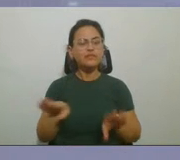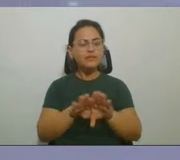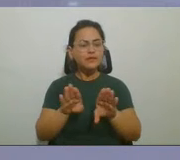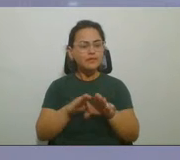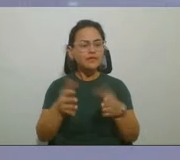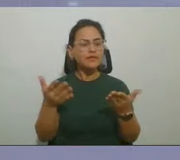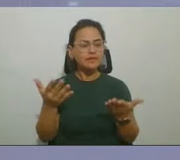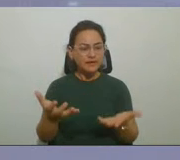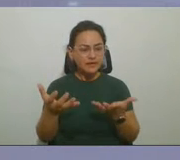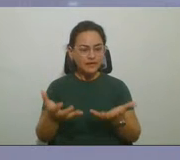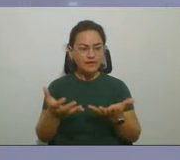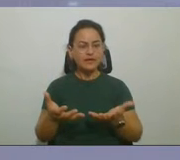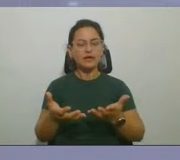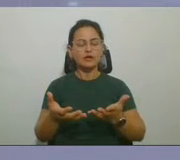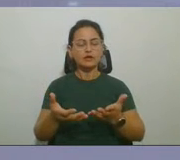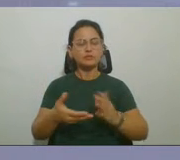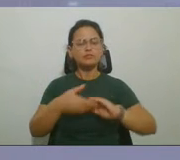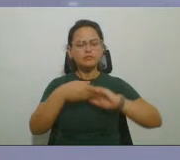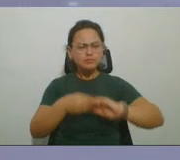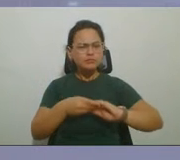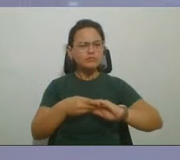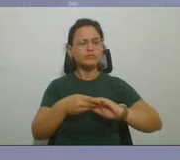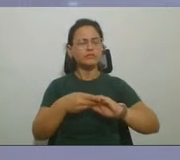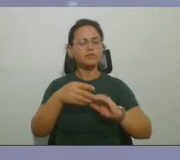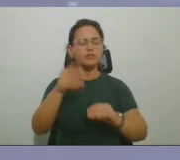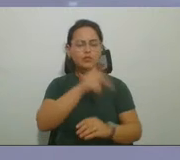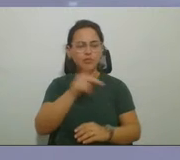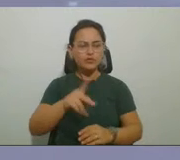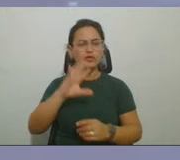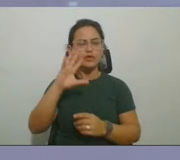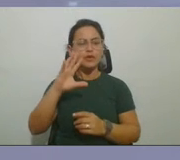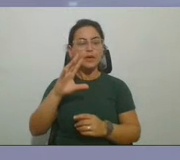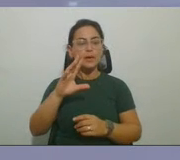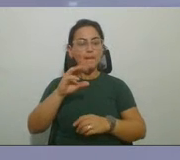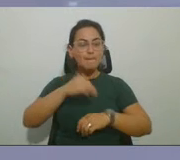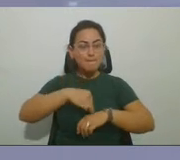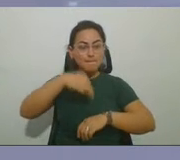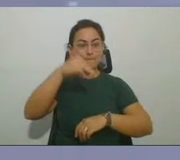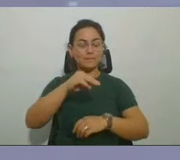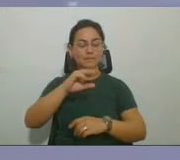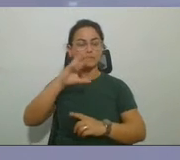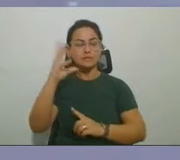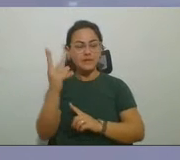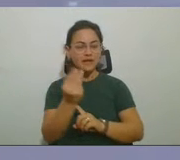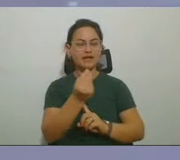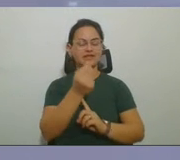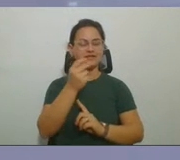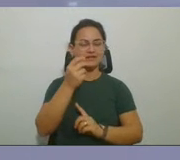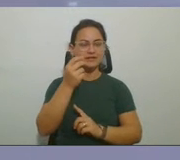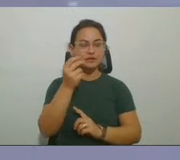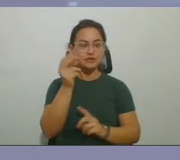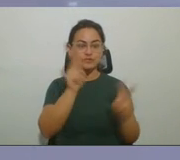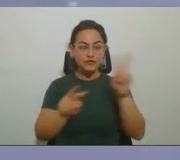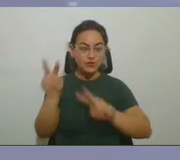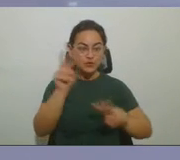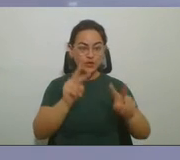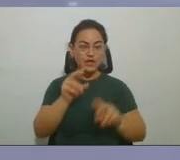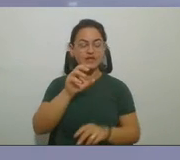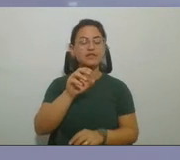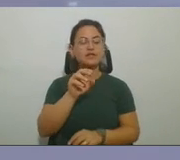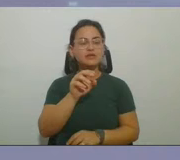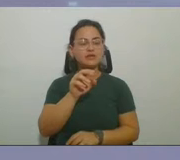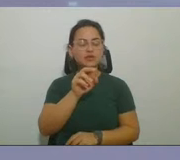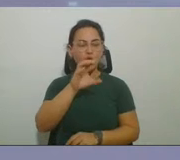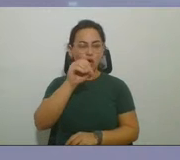professora mestre em artes visuais, Odete Angelina Calderan, artista convidada